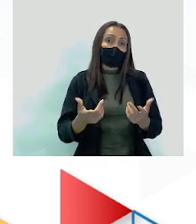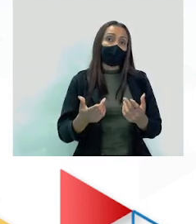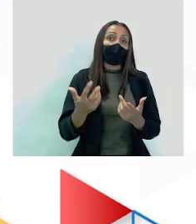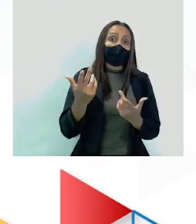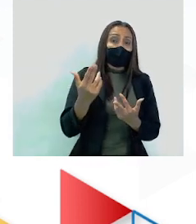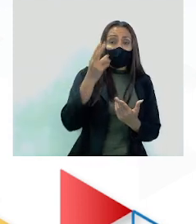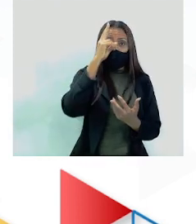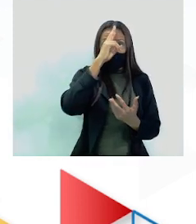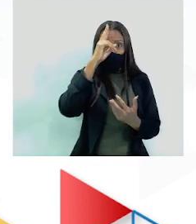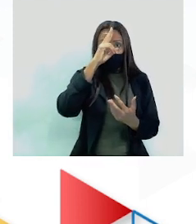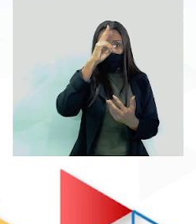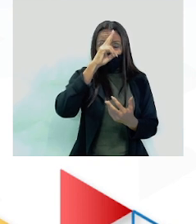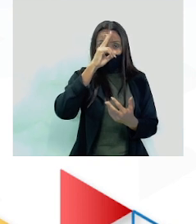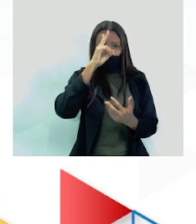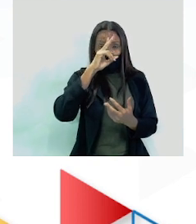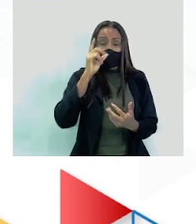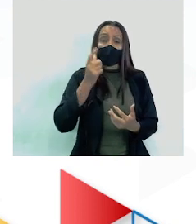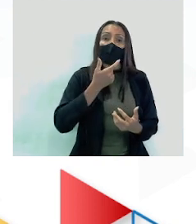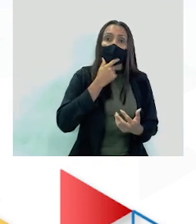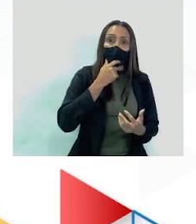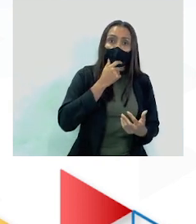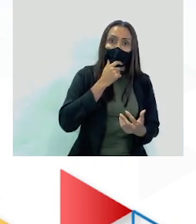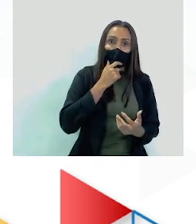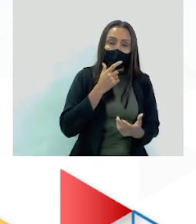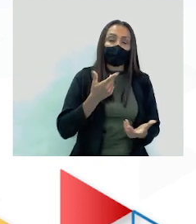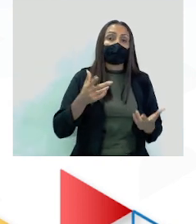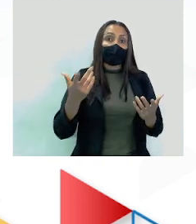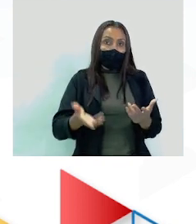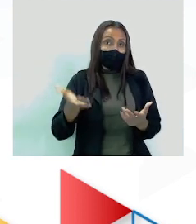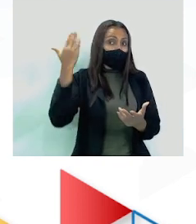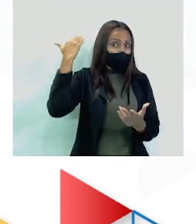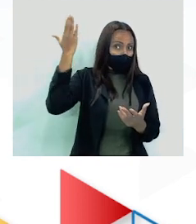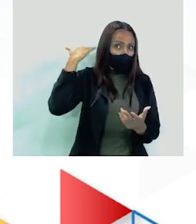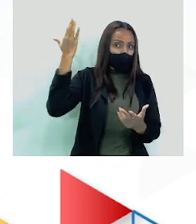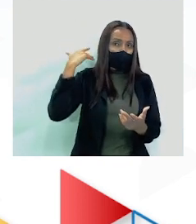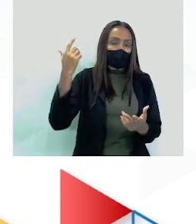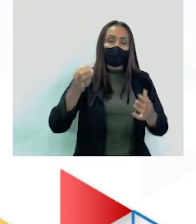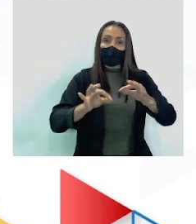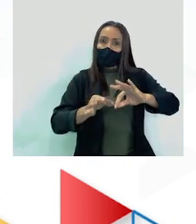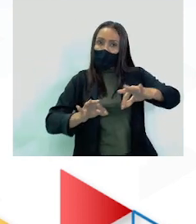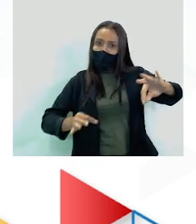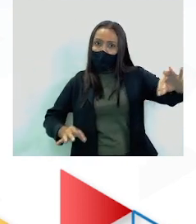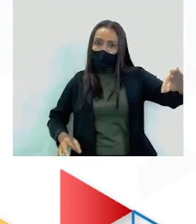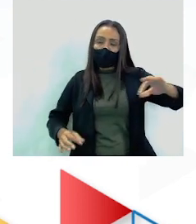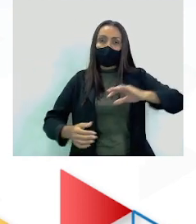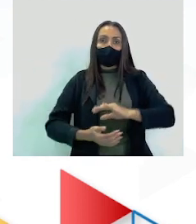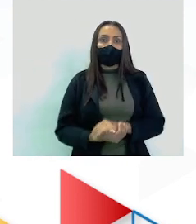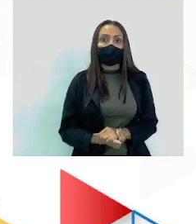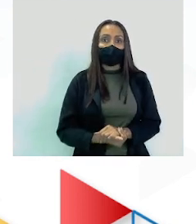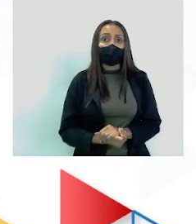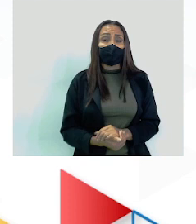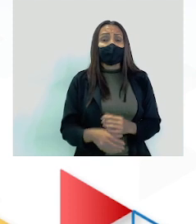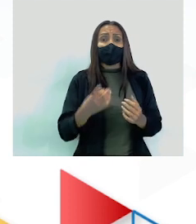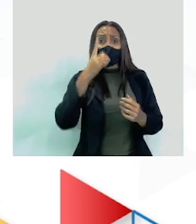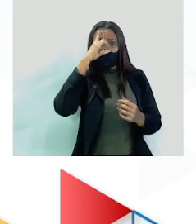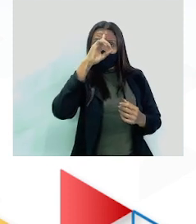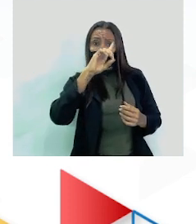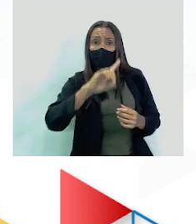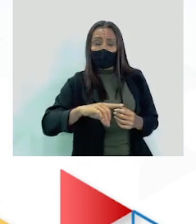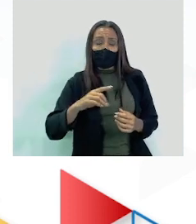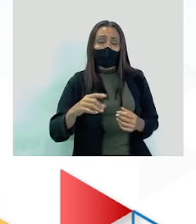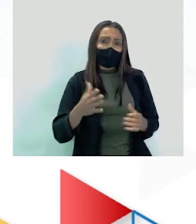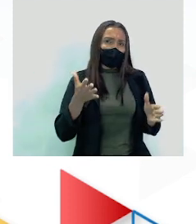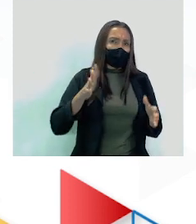a África e tinham que percorrer longas distâncias para chegar a outros territórios, né? E o trek de um dia, que tem um percurso de aproximadamente